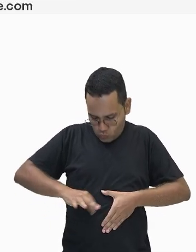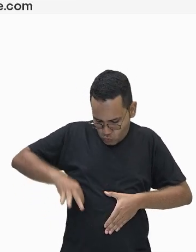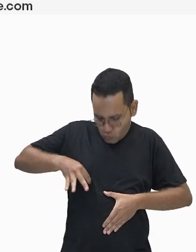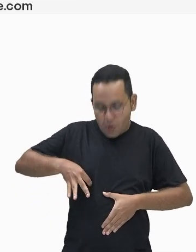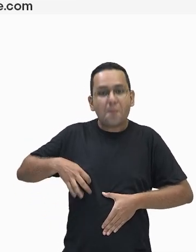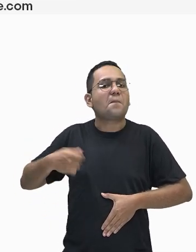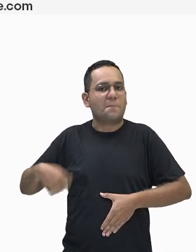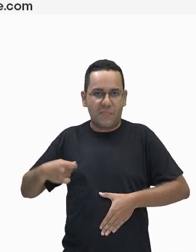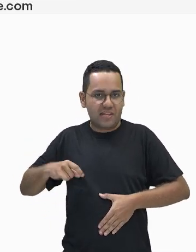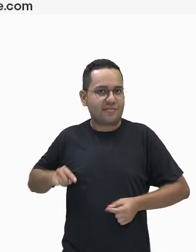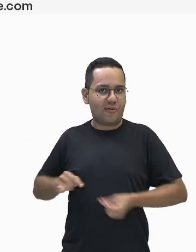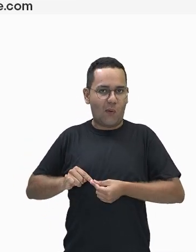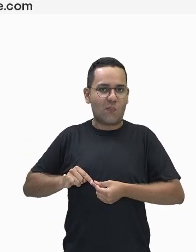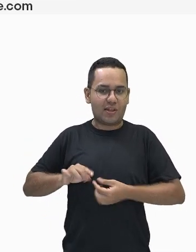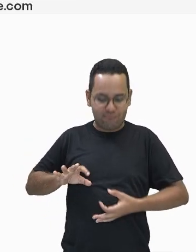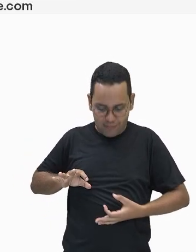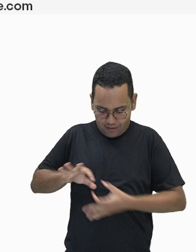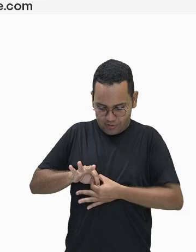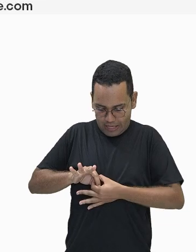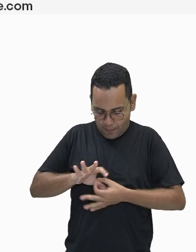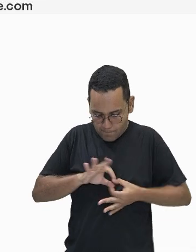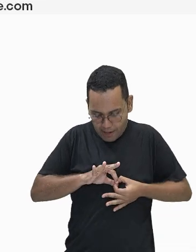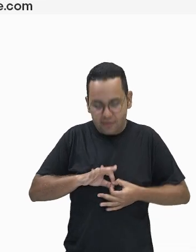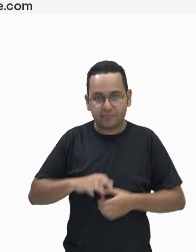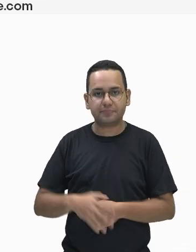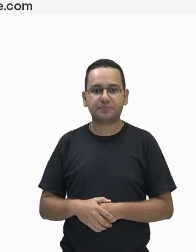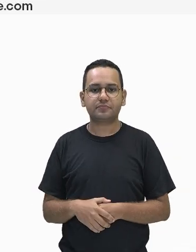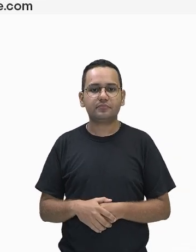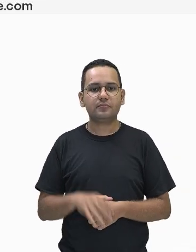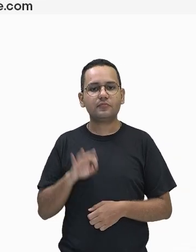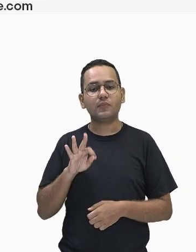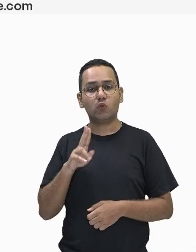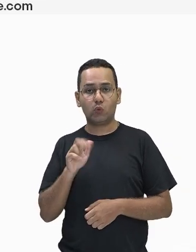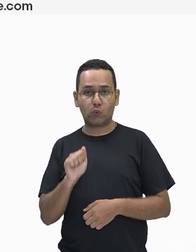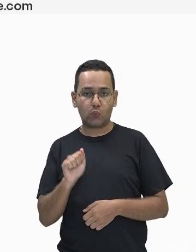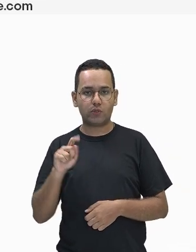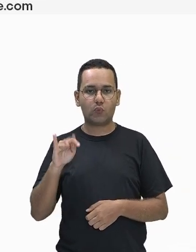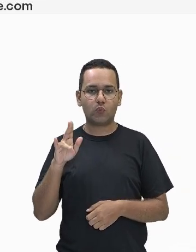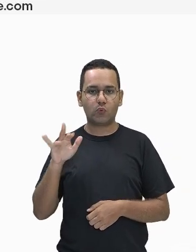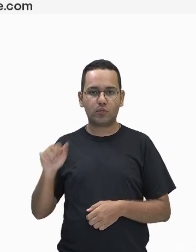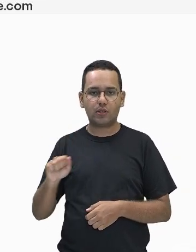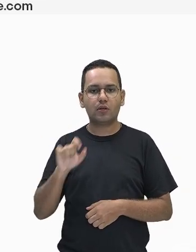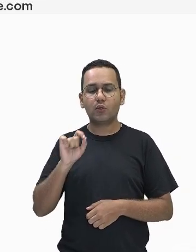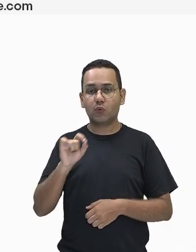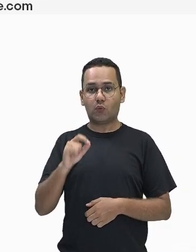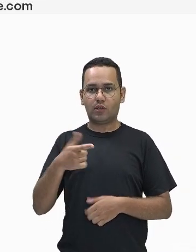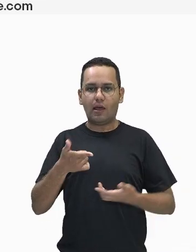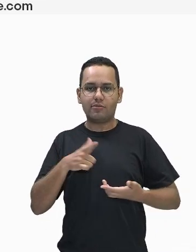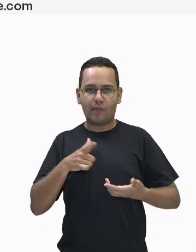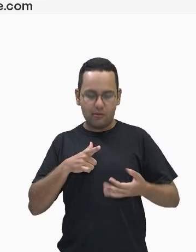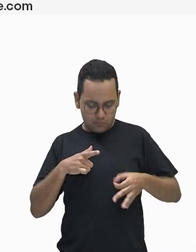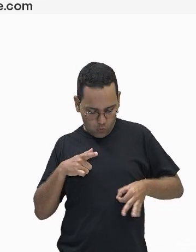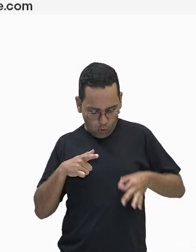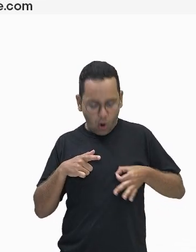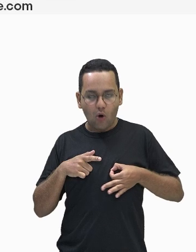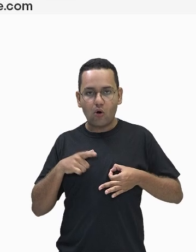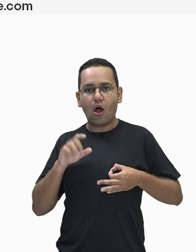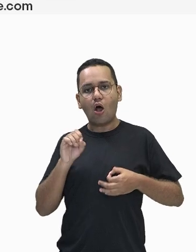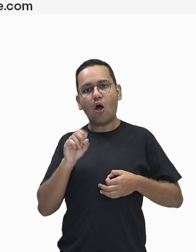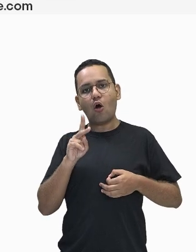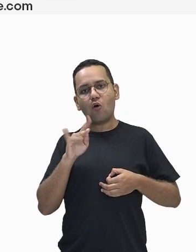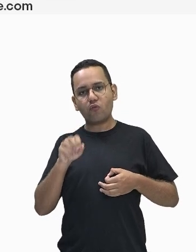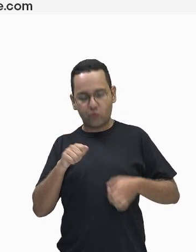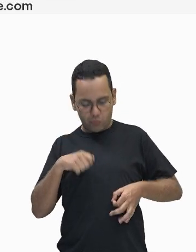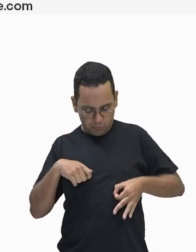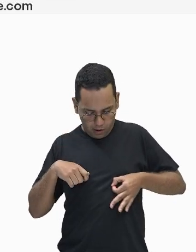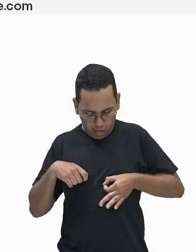porque os óvulos são as células germinativas das mulheres. Elas precisam chegar até o